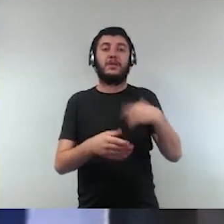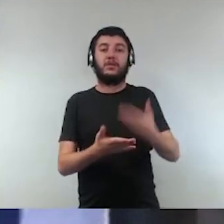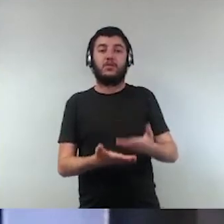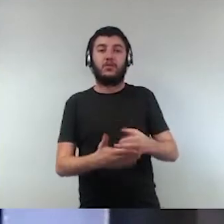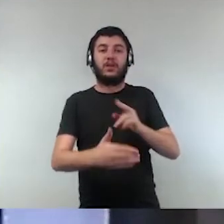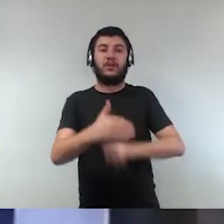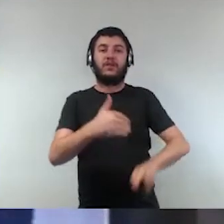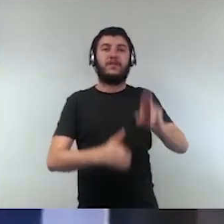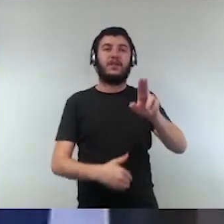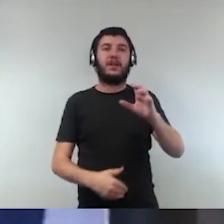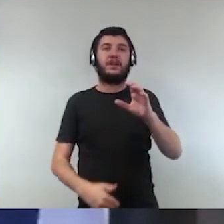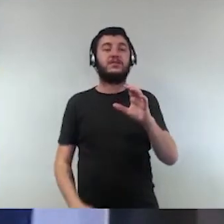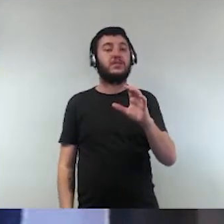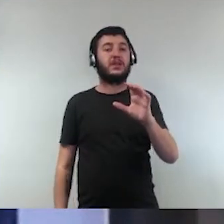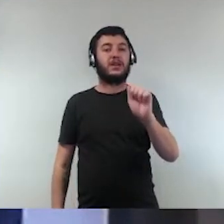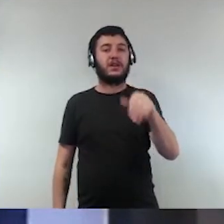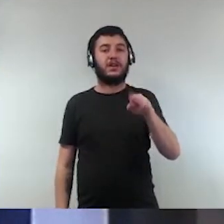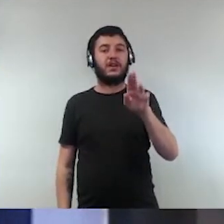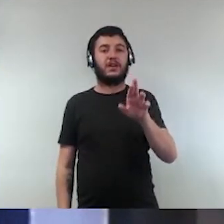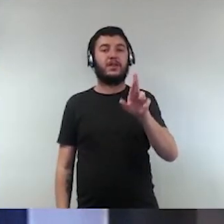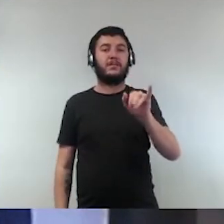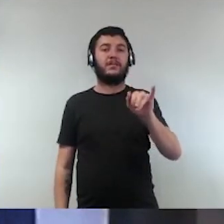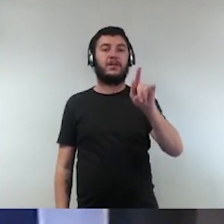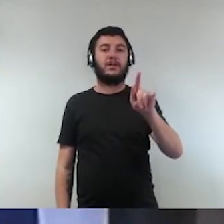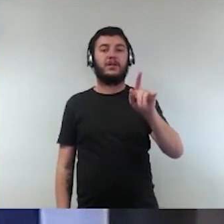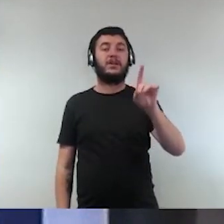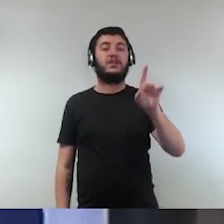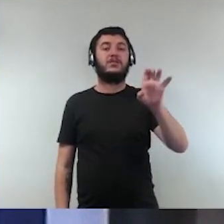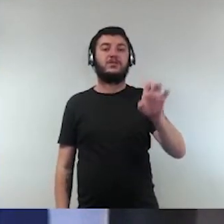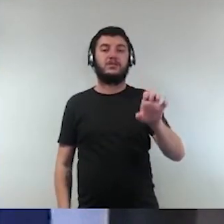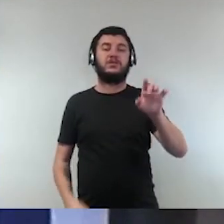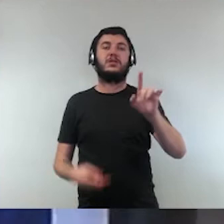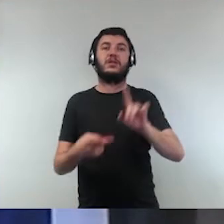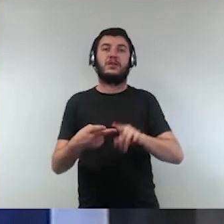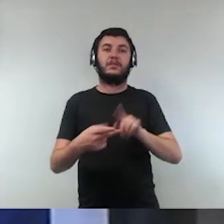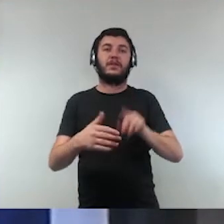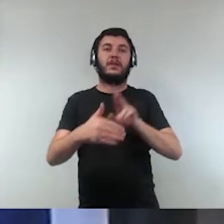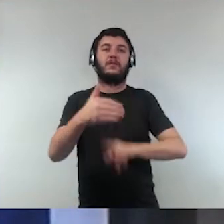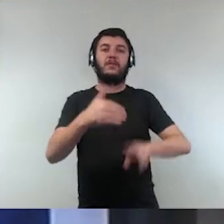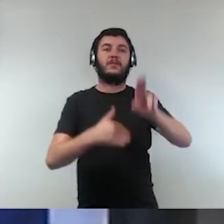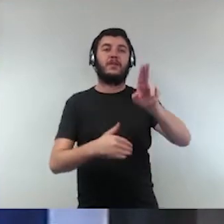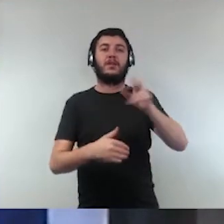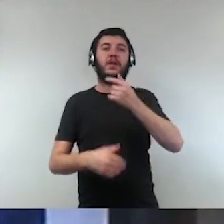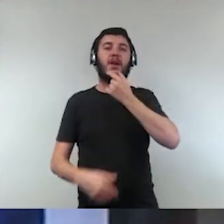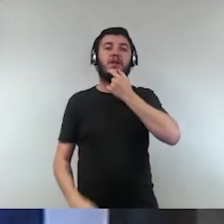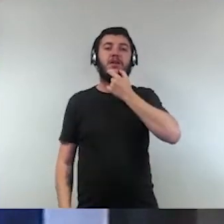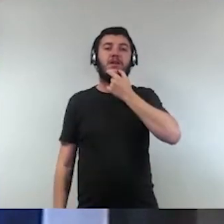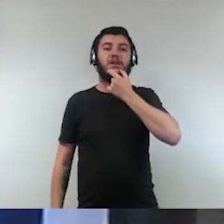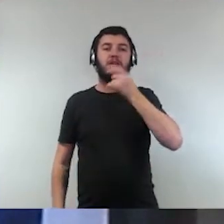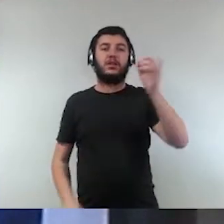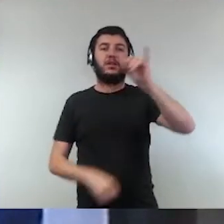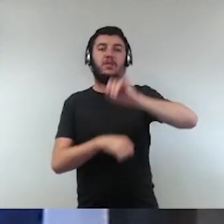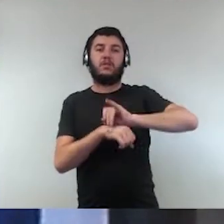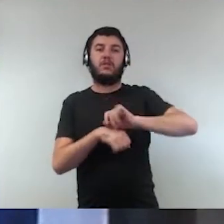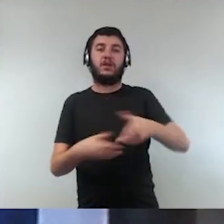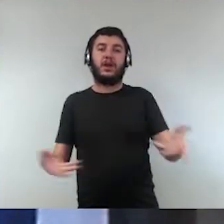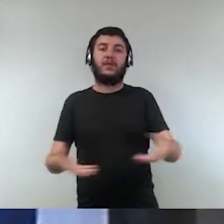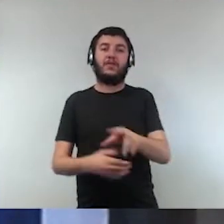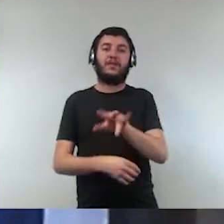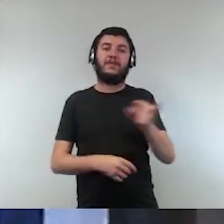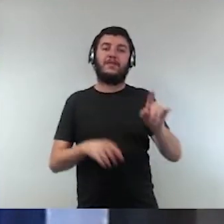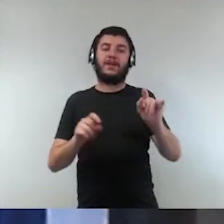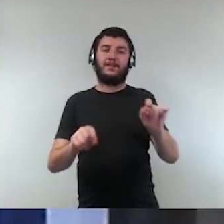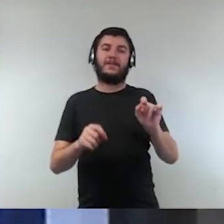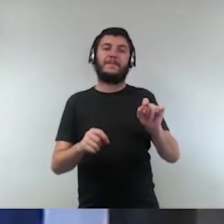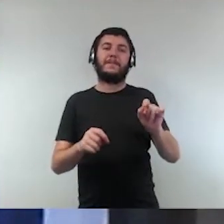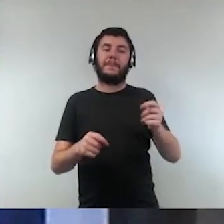Queen Mary de Londres, e vai continuar a dar sequência e a brilhantar o nosso evento,